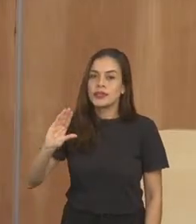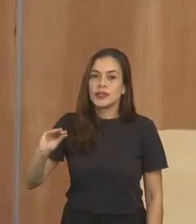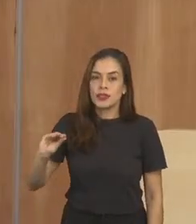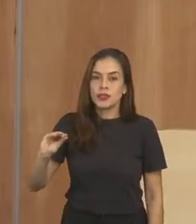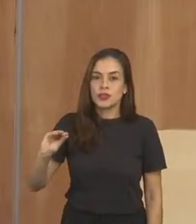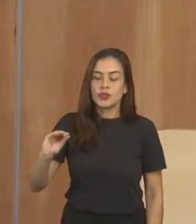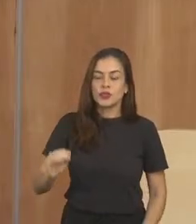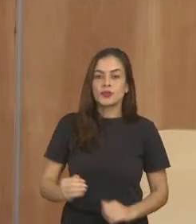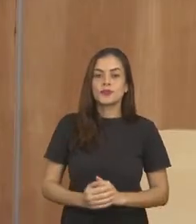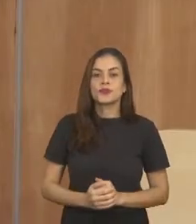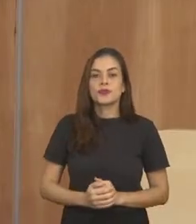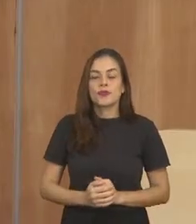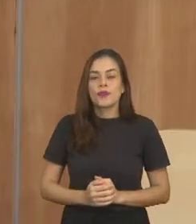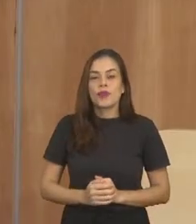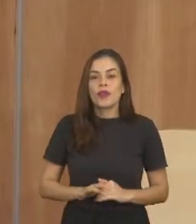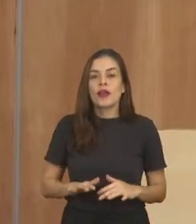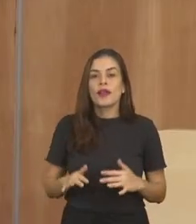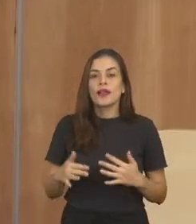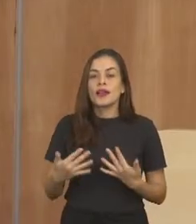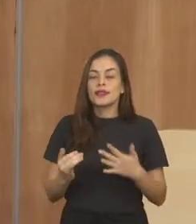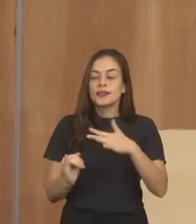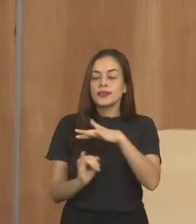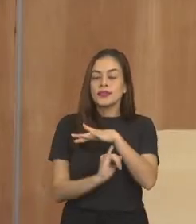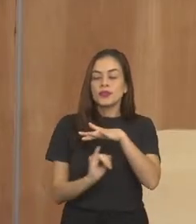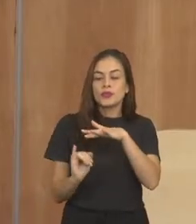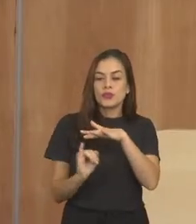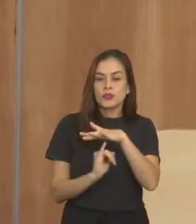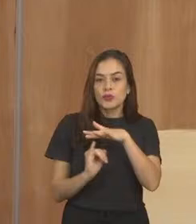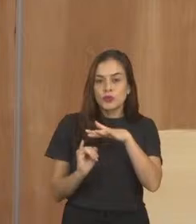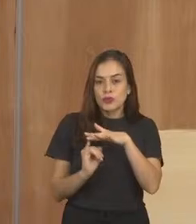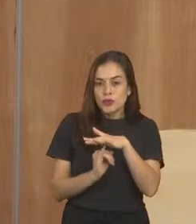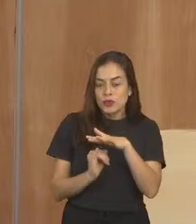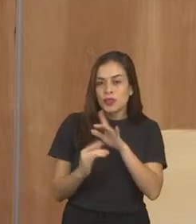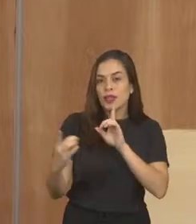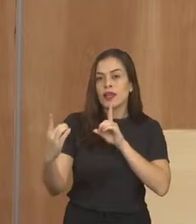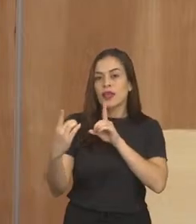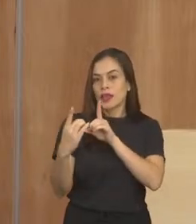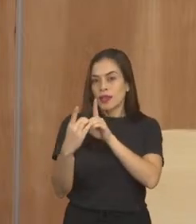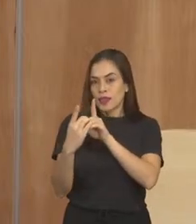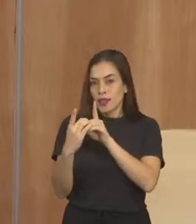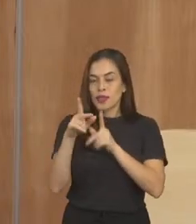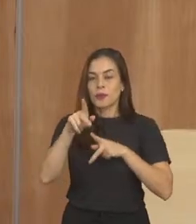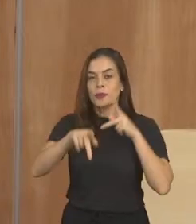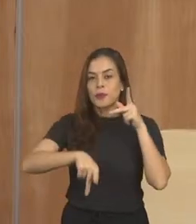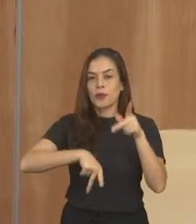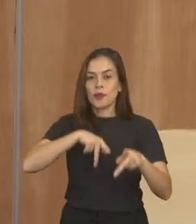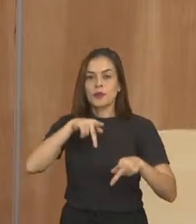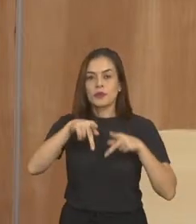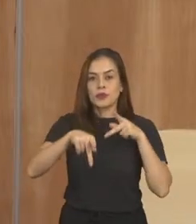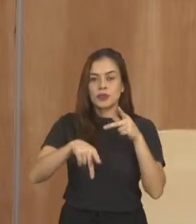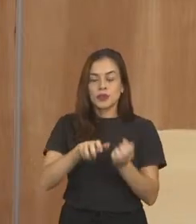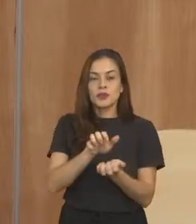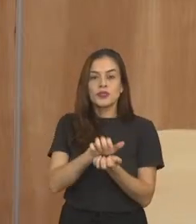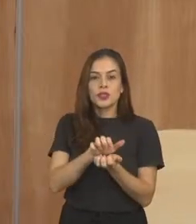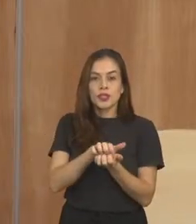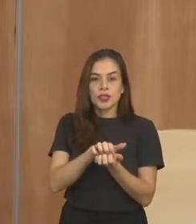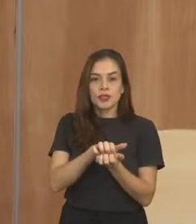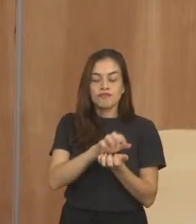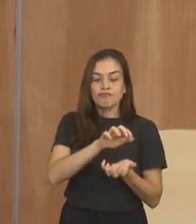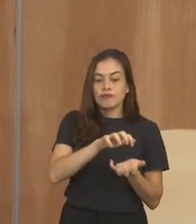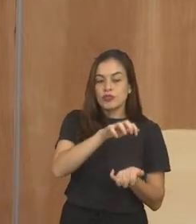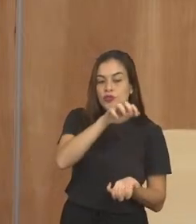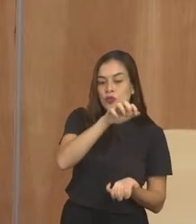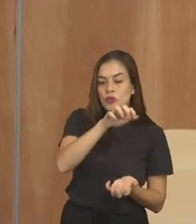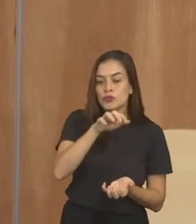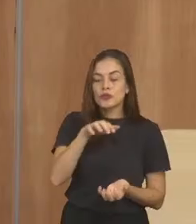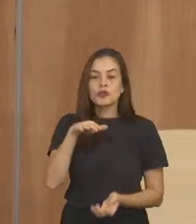Adolescente. As entidades filantrópicas que atendem a população de Jacareí, tanto idosa